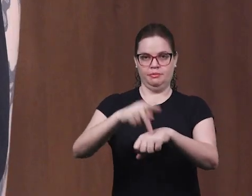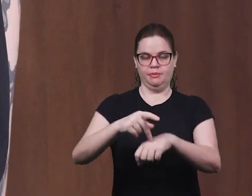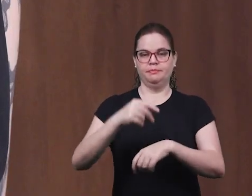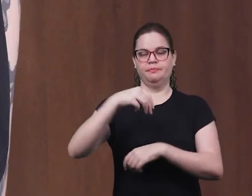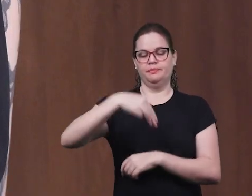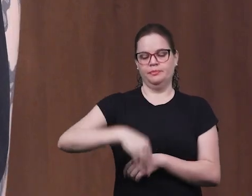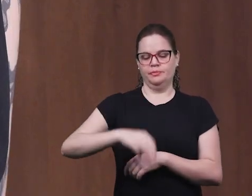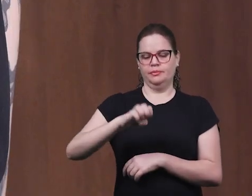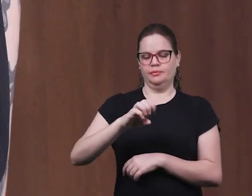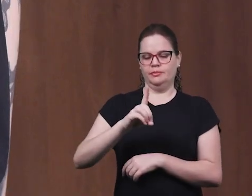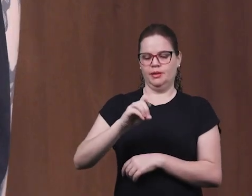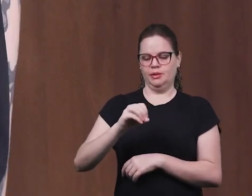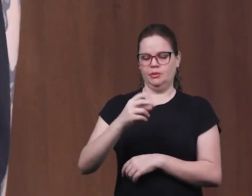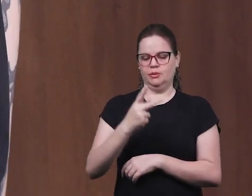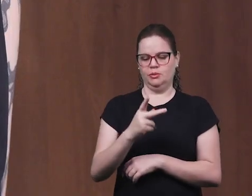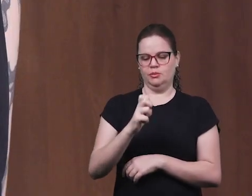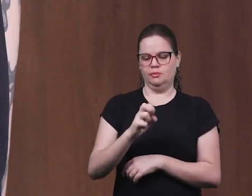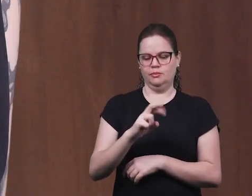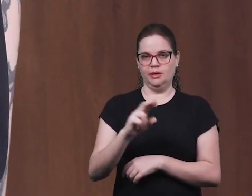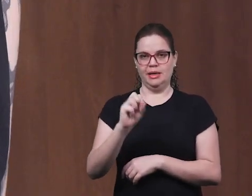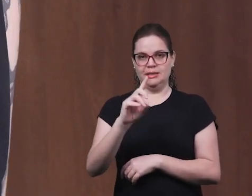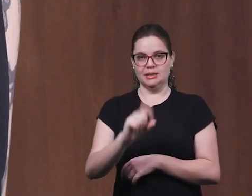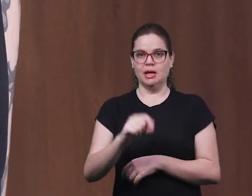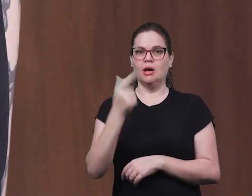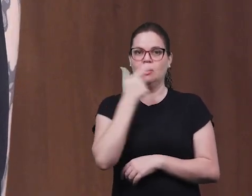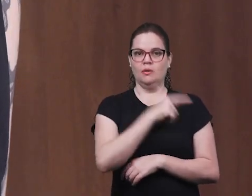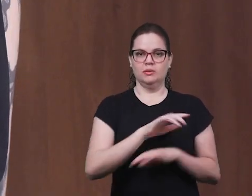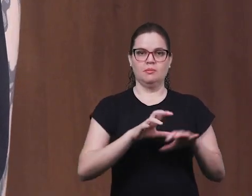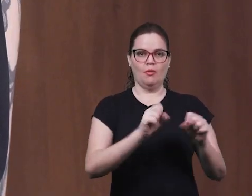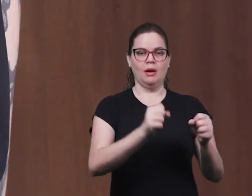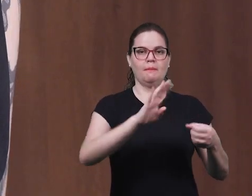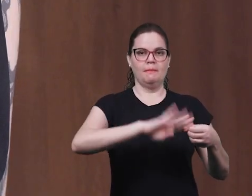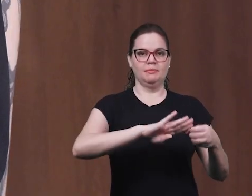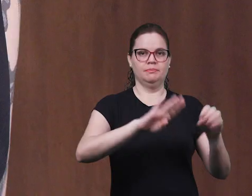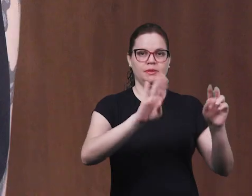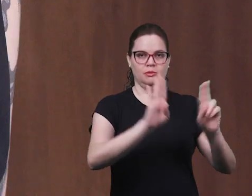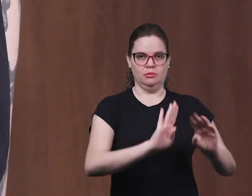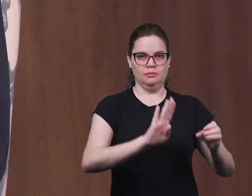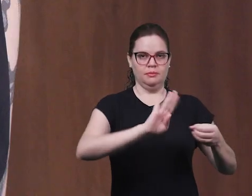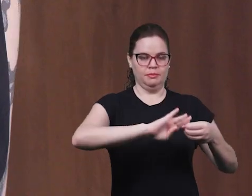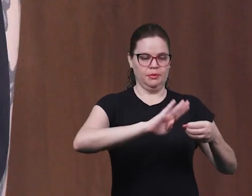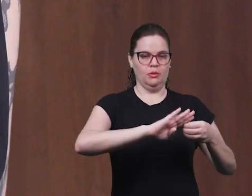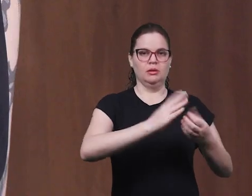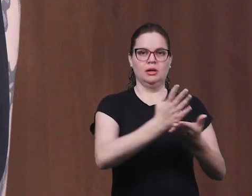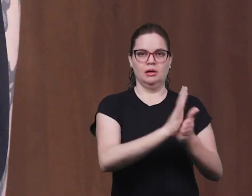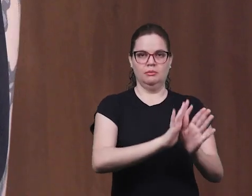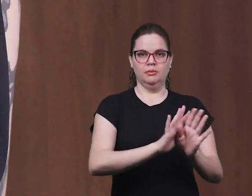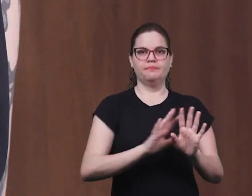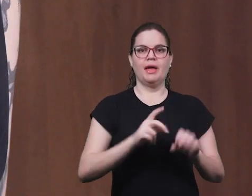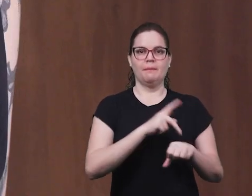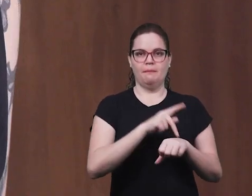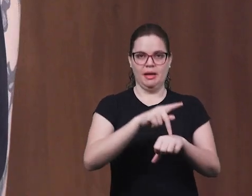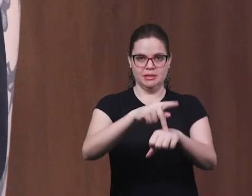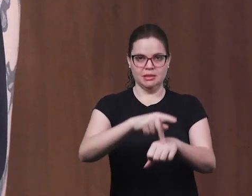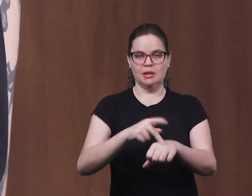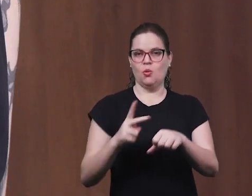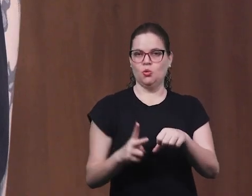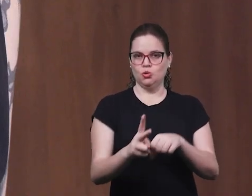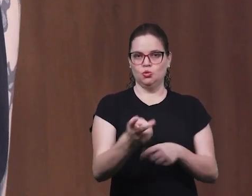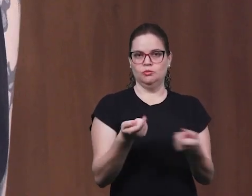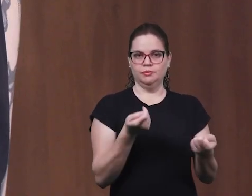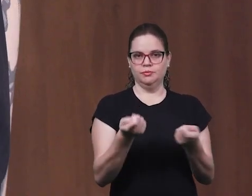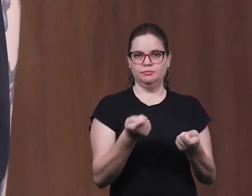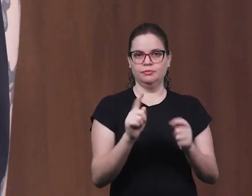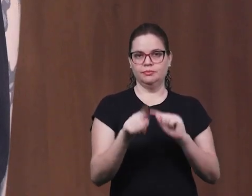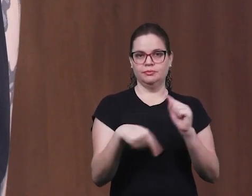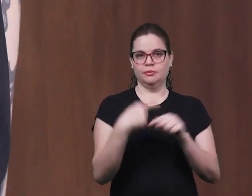venceu o Império Babilônico e o mundo ficou na mão do Império Medo-Persa. E Deus